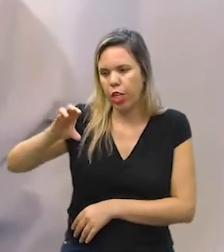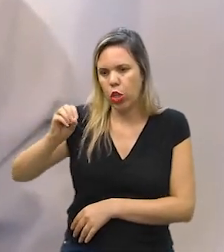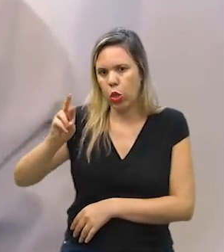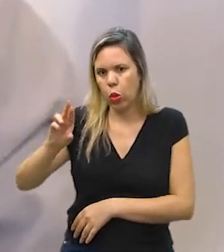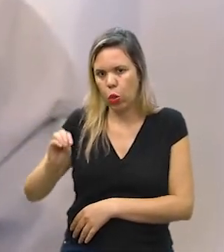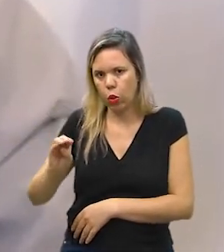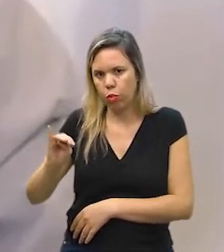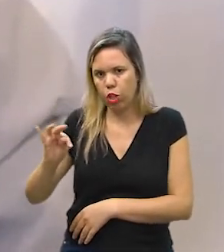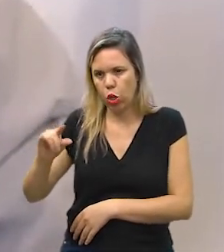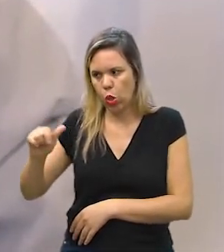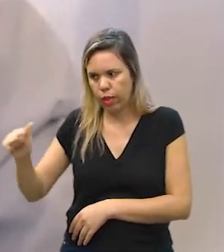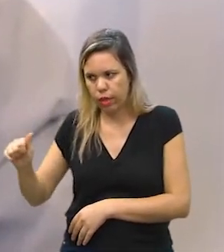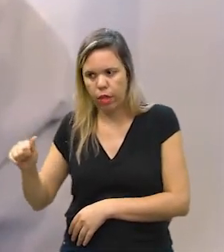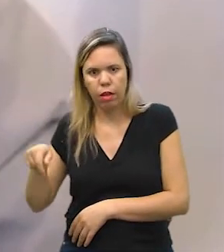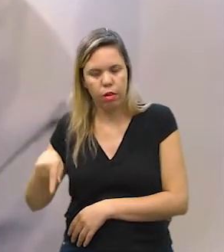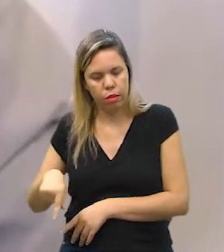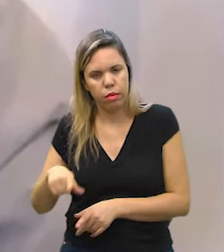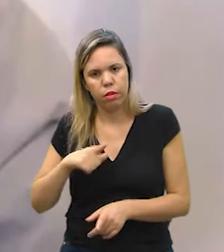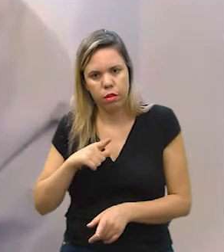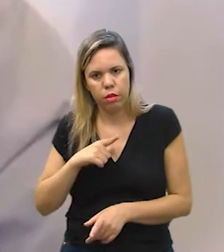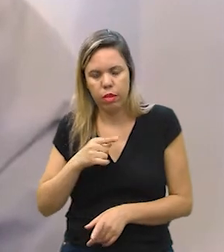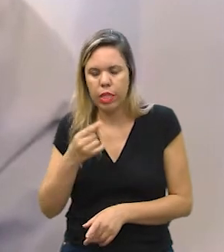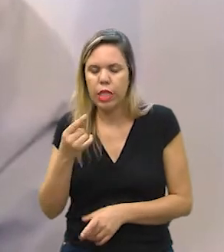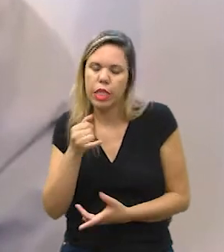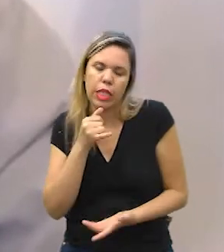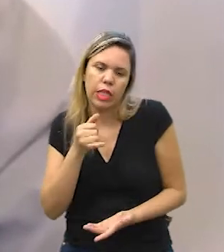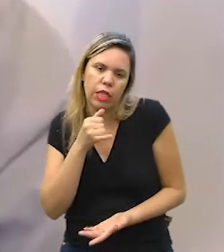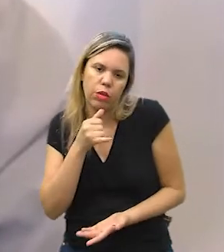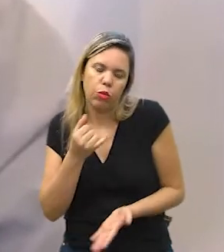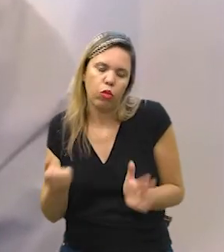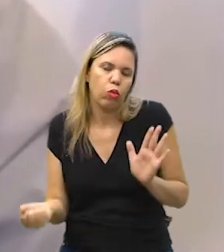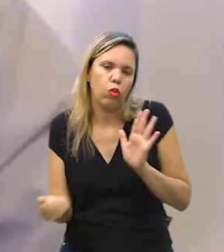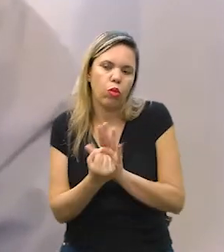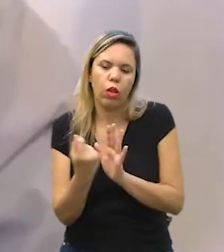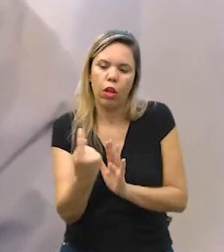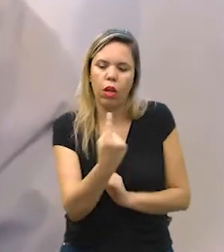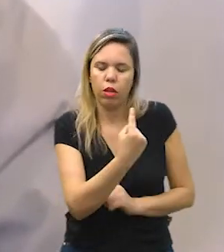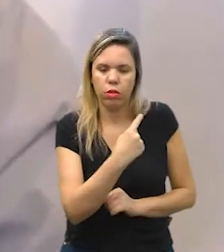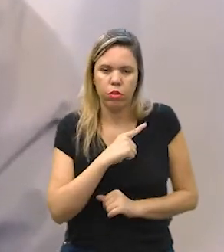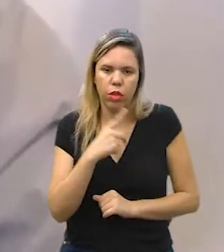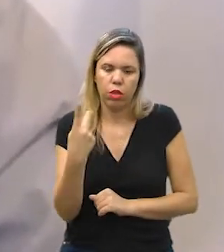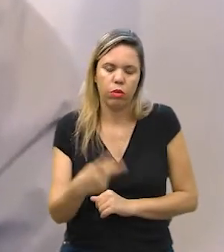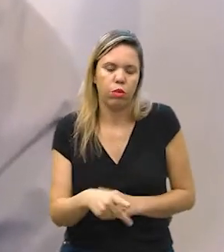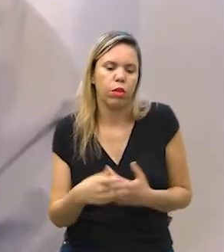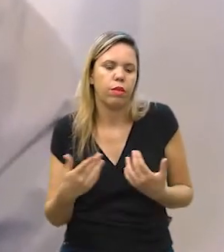basicamente aquilo ali. É como se fosse uma impressão digital. Cada um tem a sua.